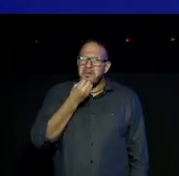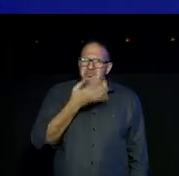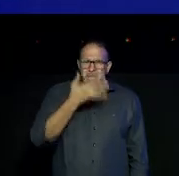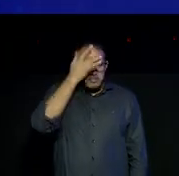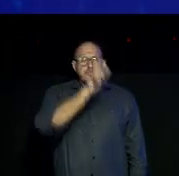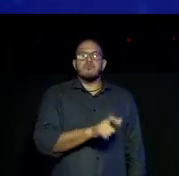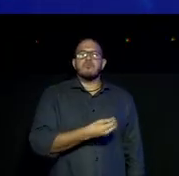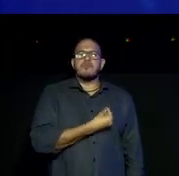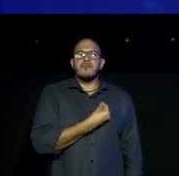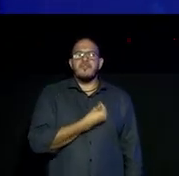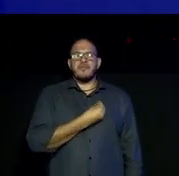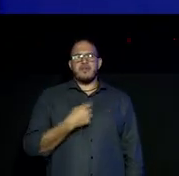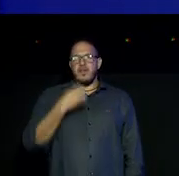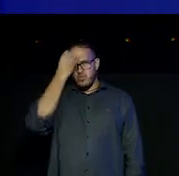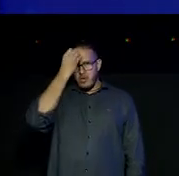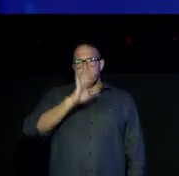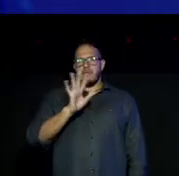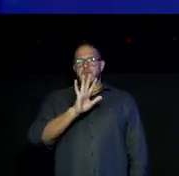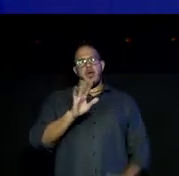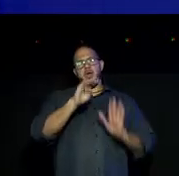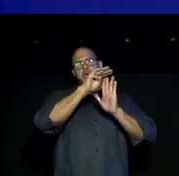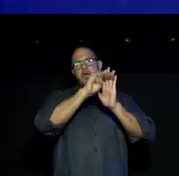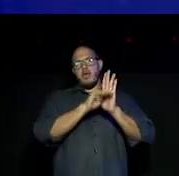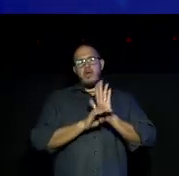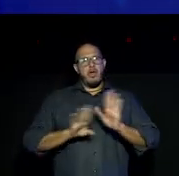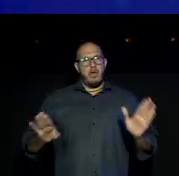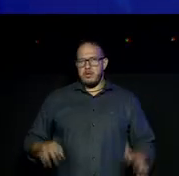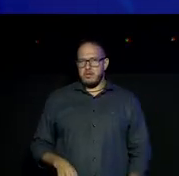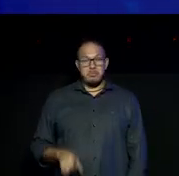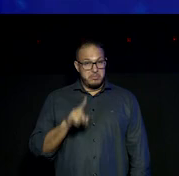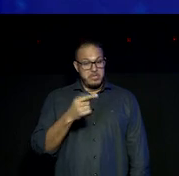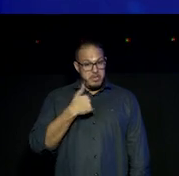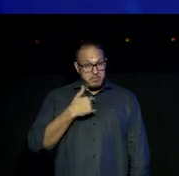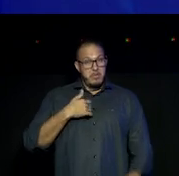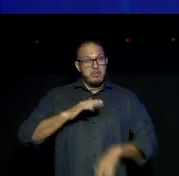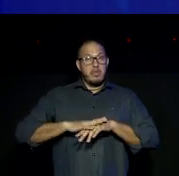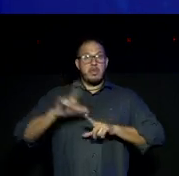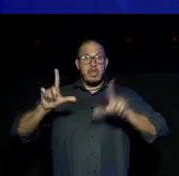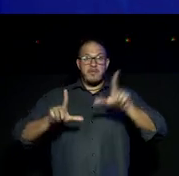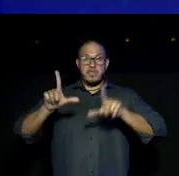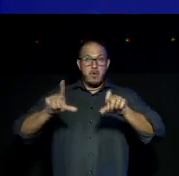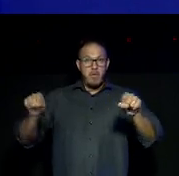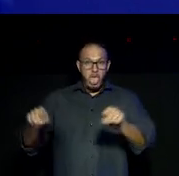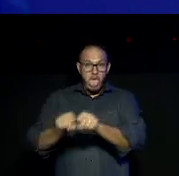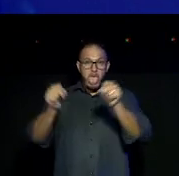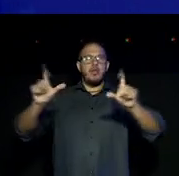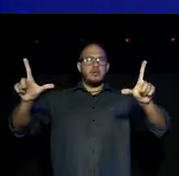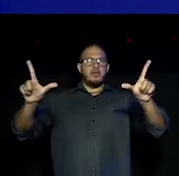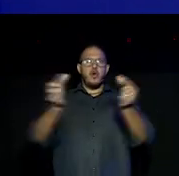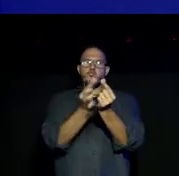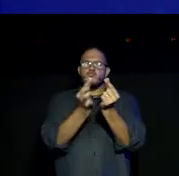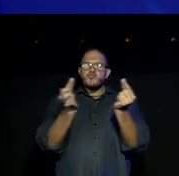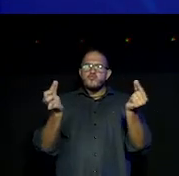eram peritos na arte de viver. Eu não quero saber de tutorial. Ou seja, se a minha televisão pifa, dessas de